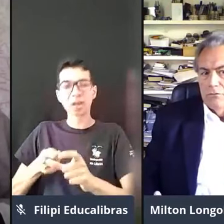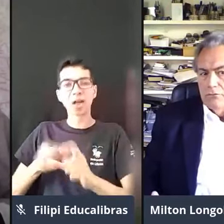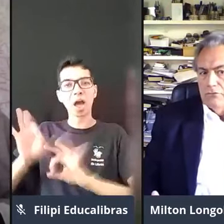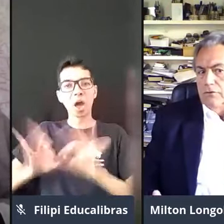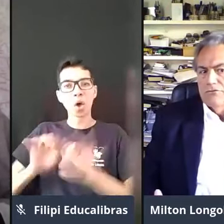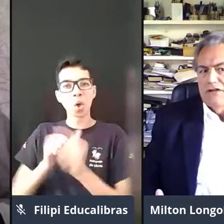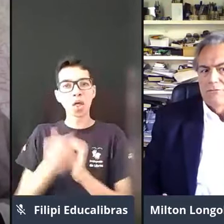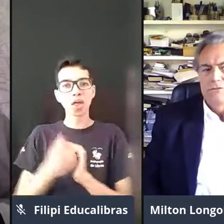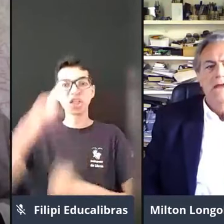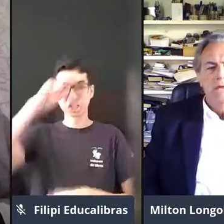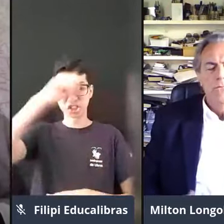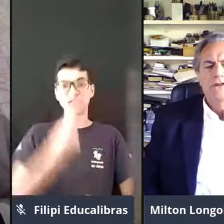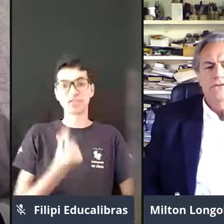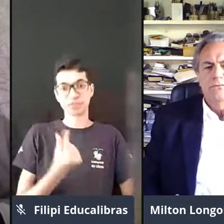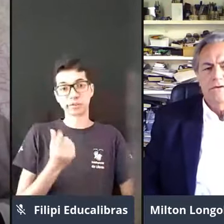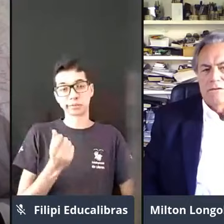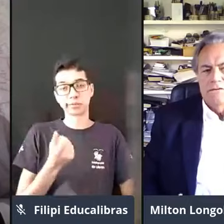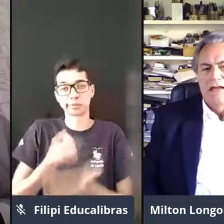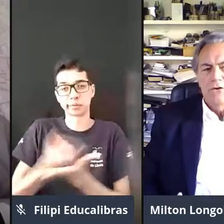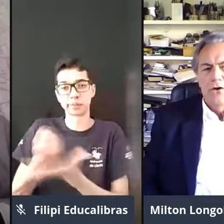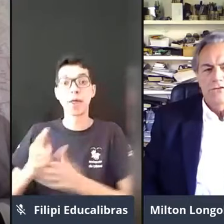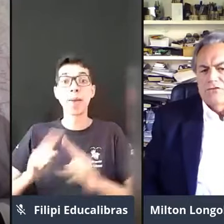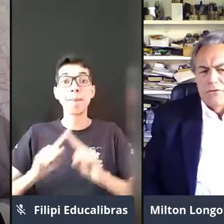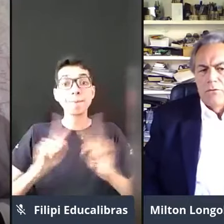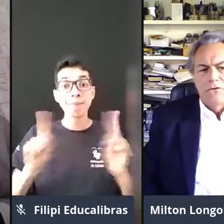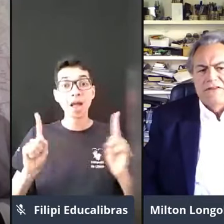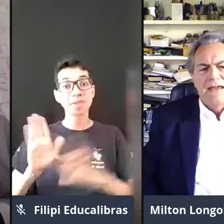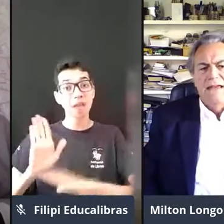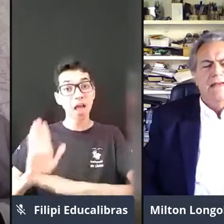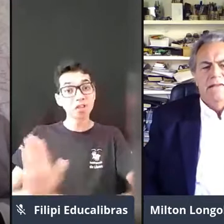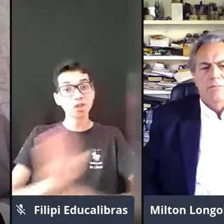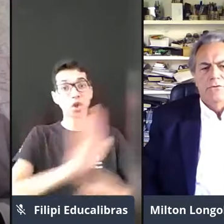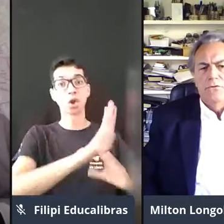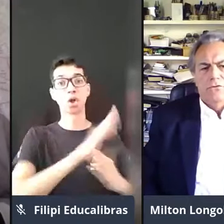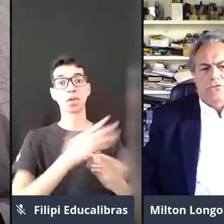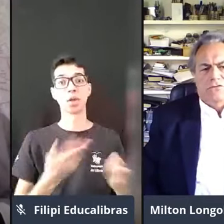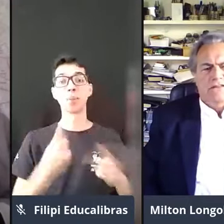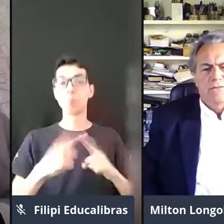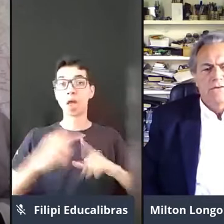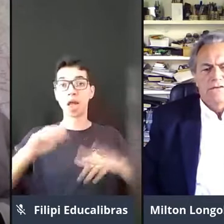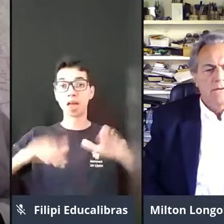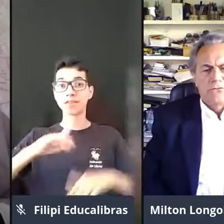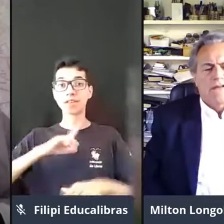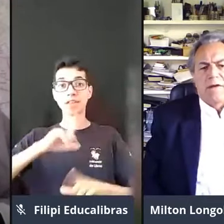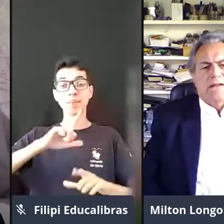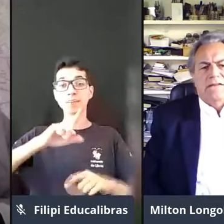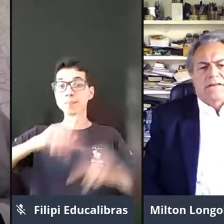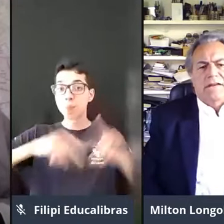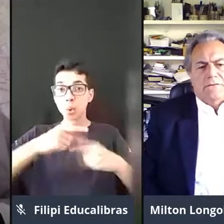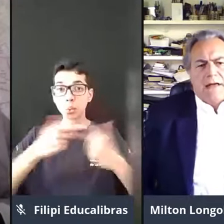só os longevos, muitas rótulos que você não consegue ler de produtos,